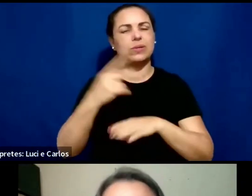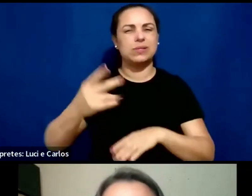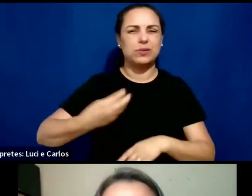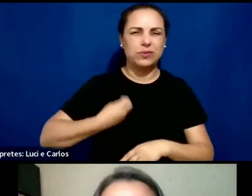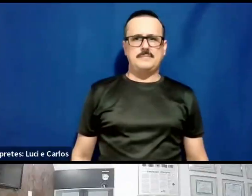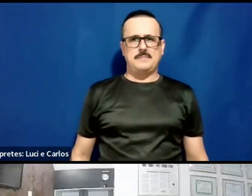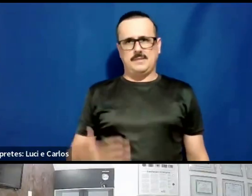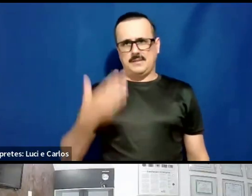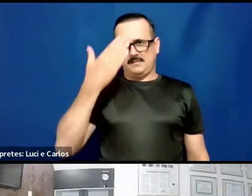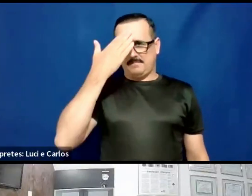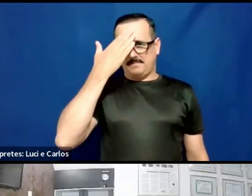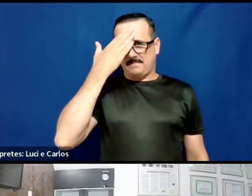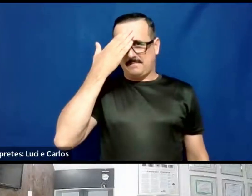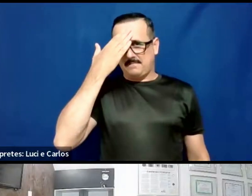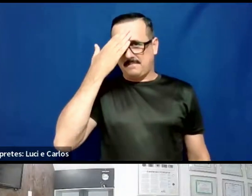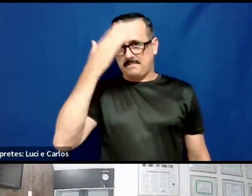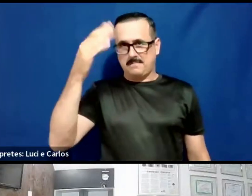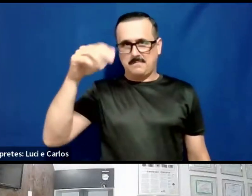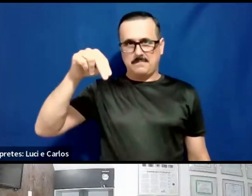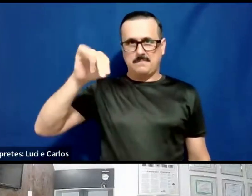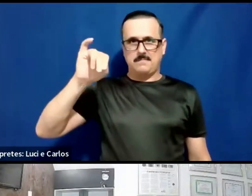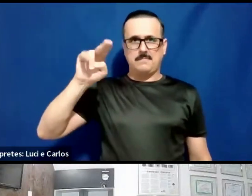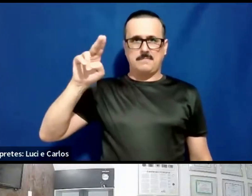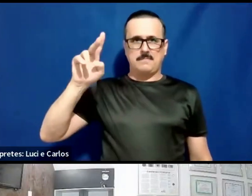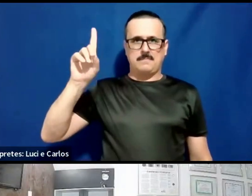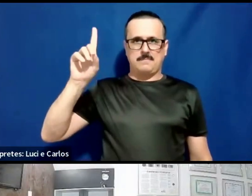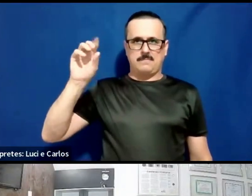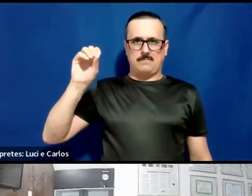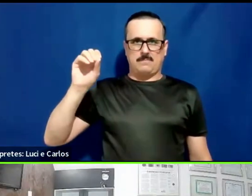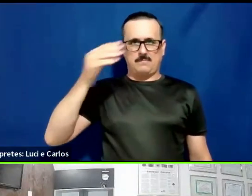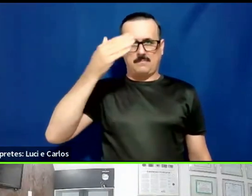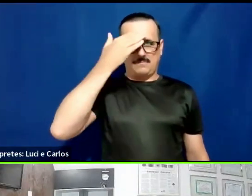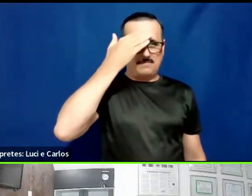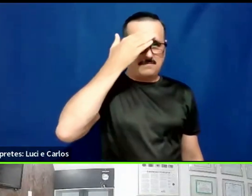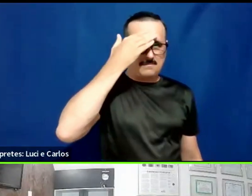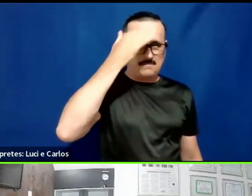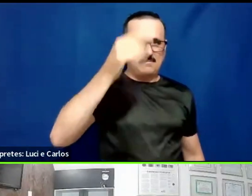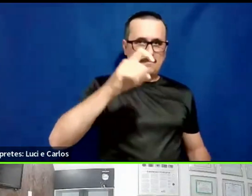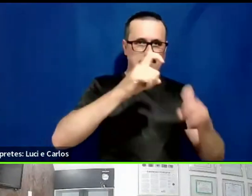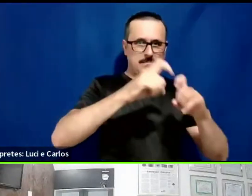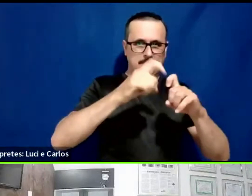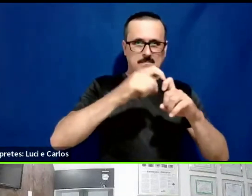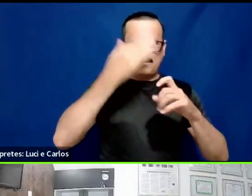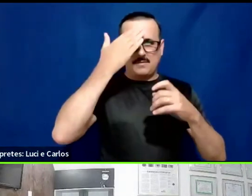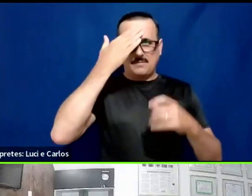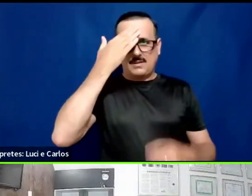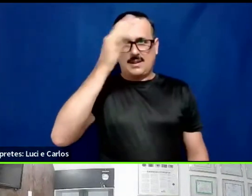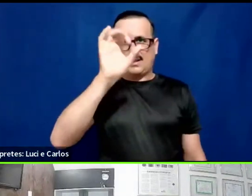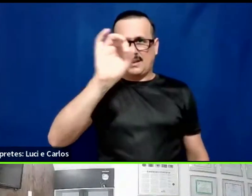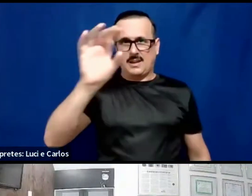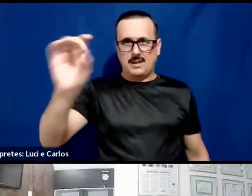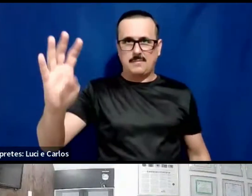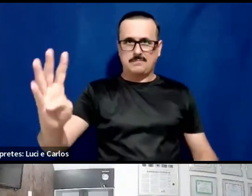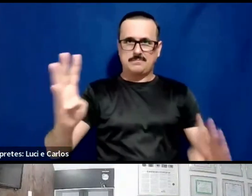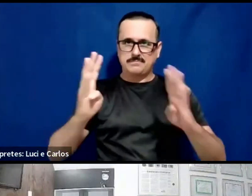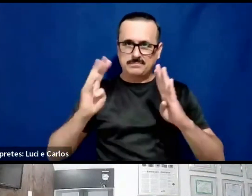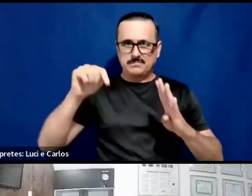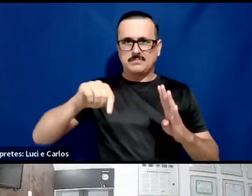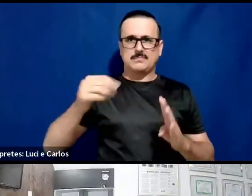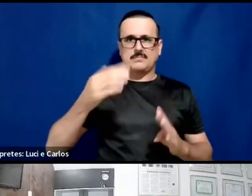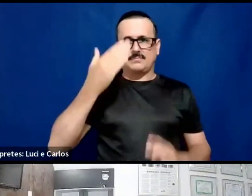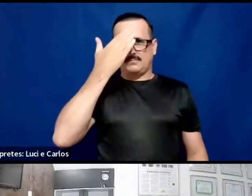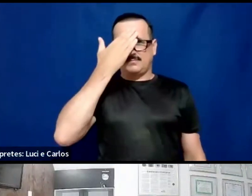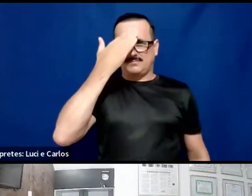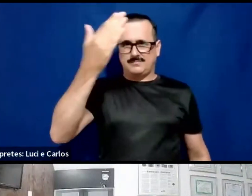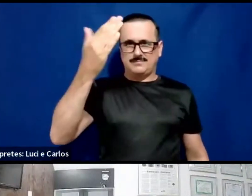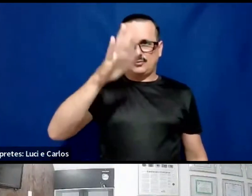embora. Muito obrigada, doutor Kleuber. Muito obrigado a todos que estiveram presentes. A gente gostaria de agradecer a todo mundo